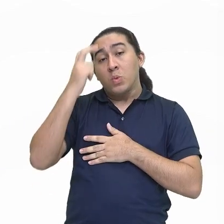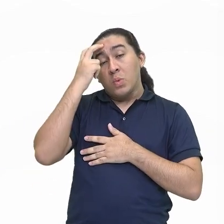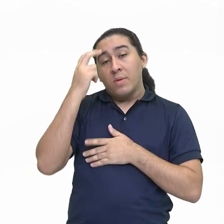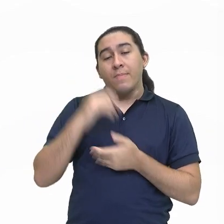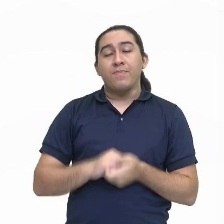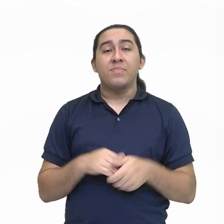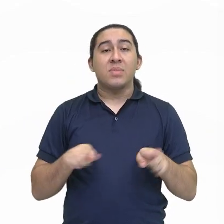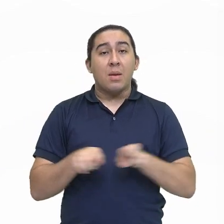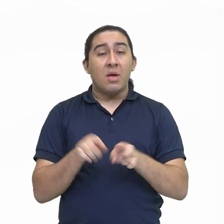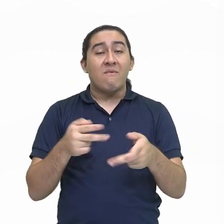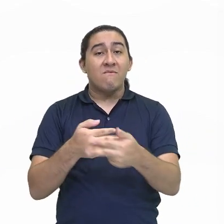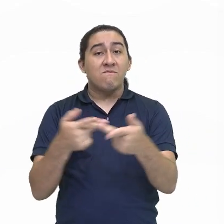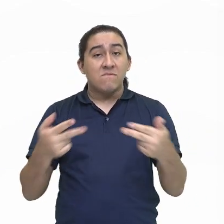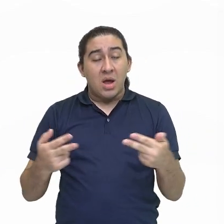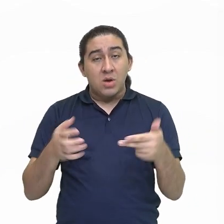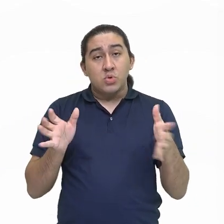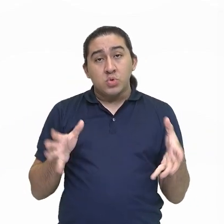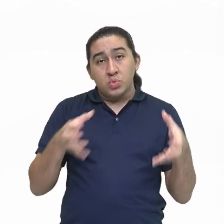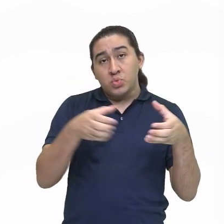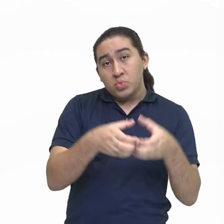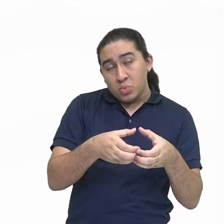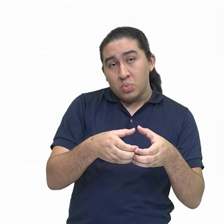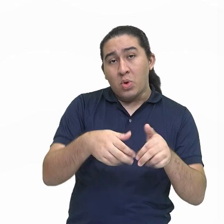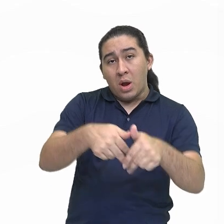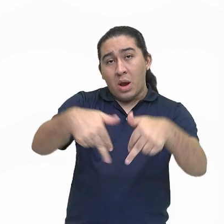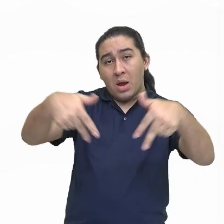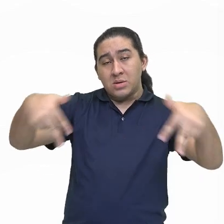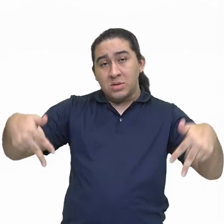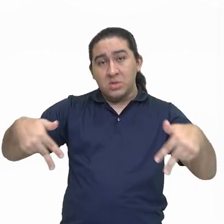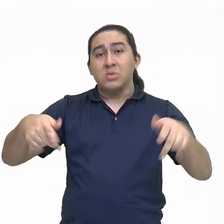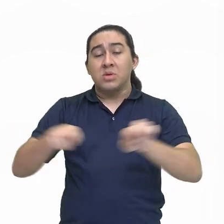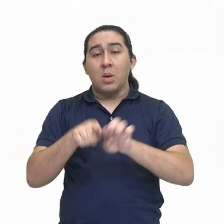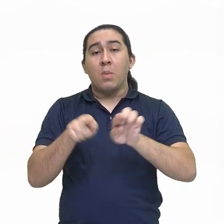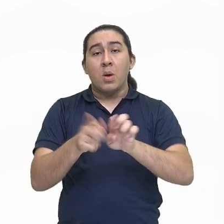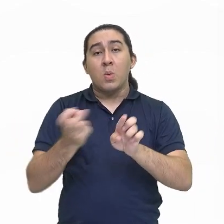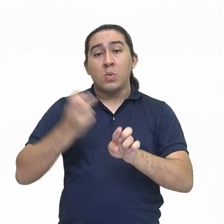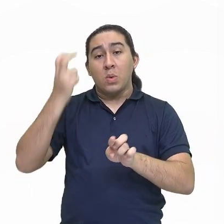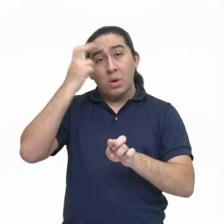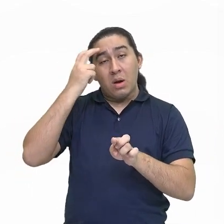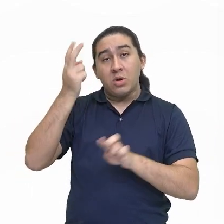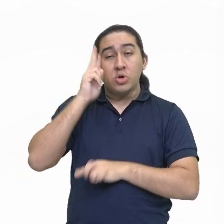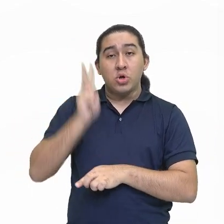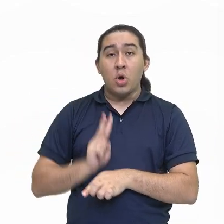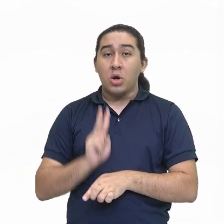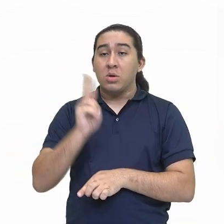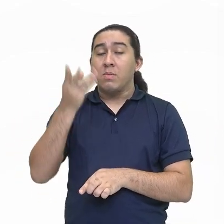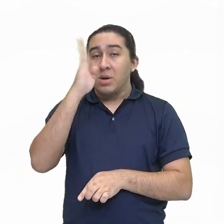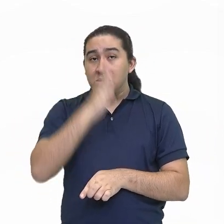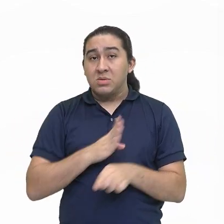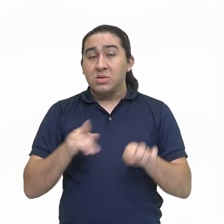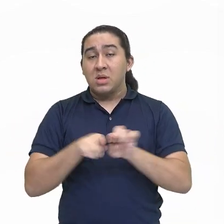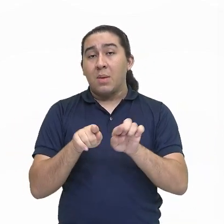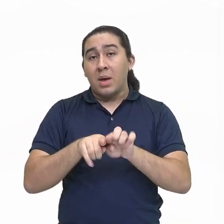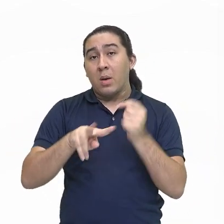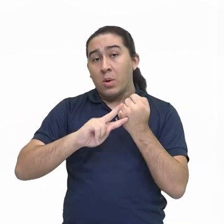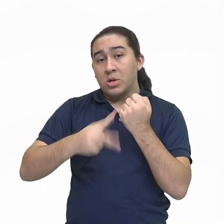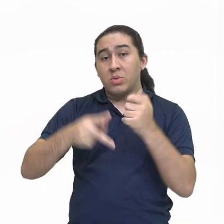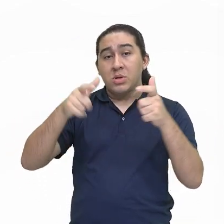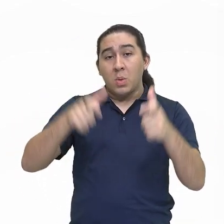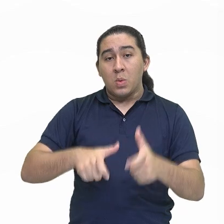grupos étnicos e culturais ao longo da história do Brasil também se reflete na